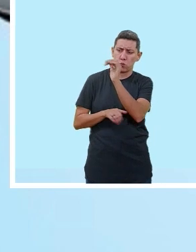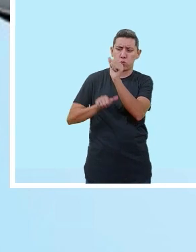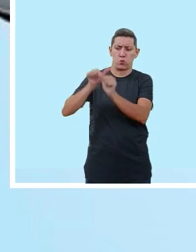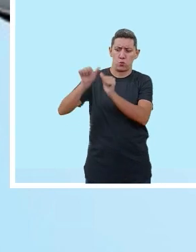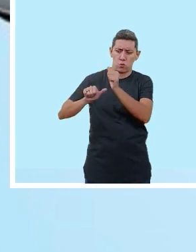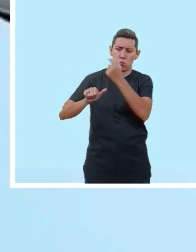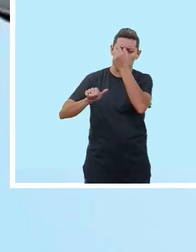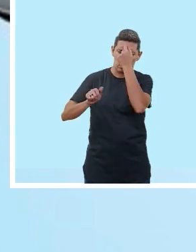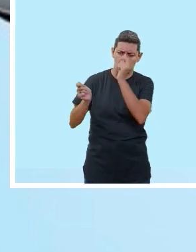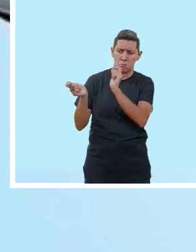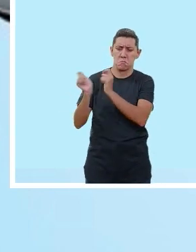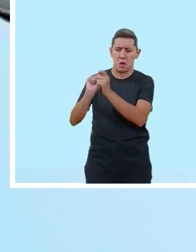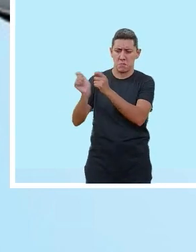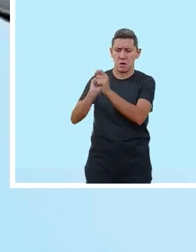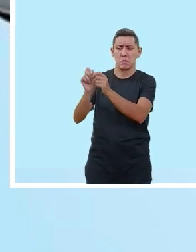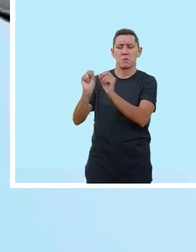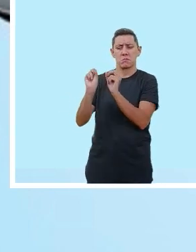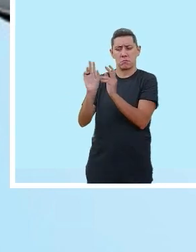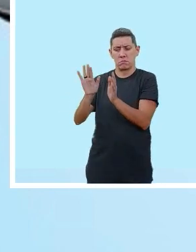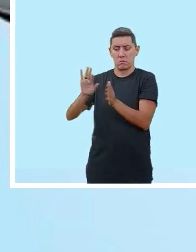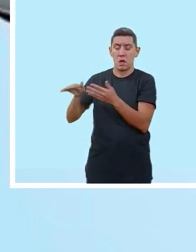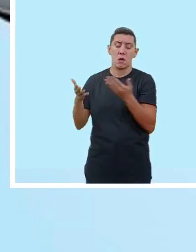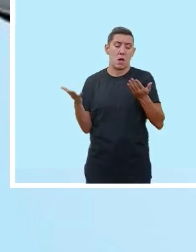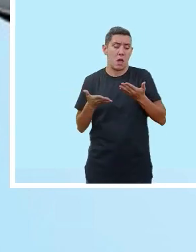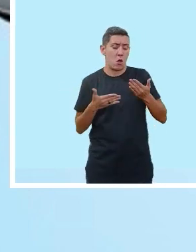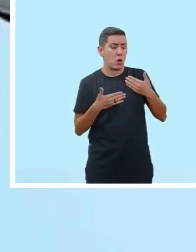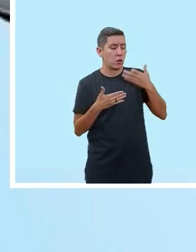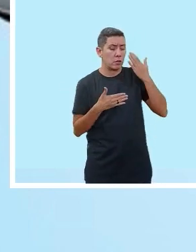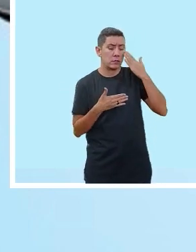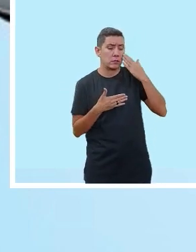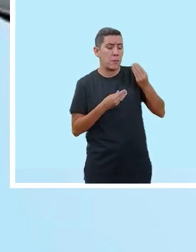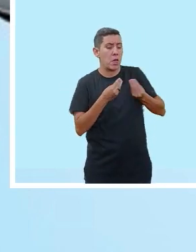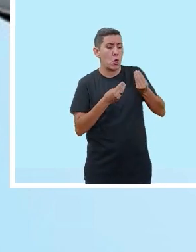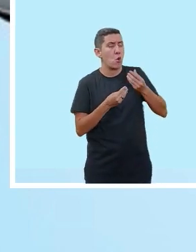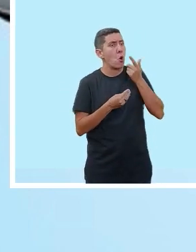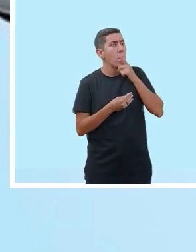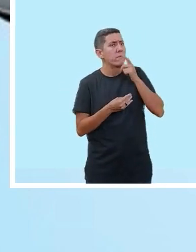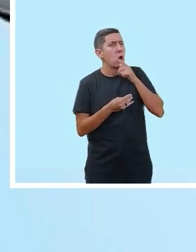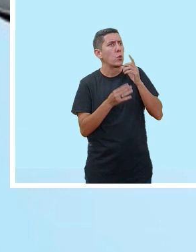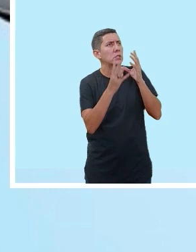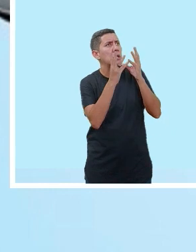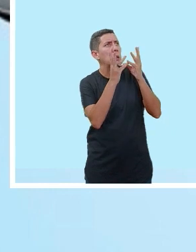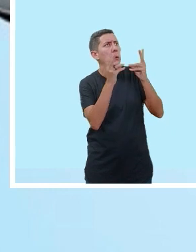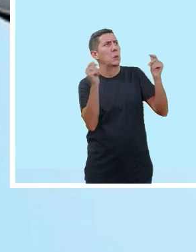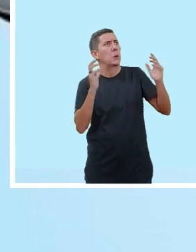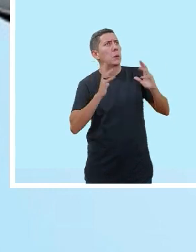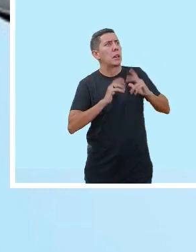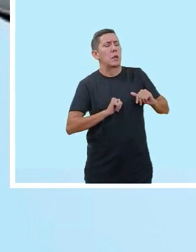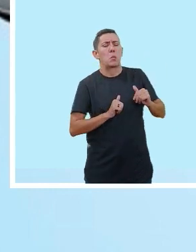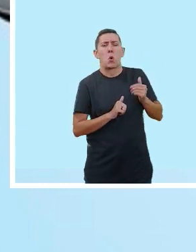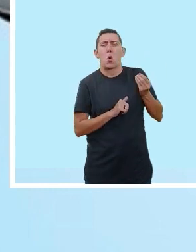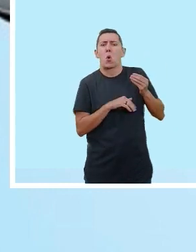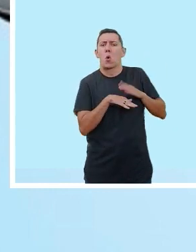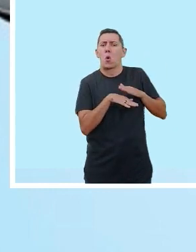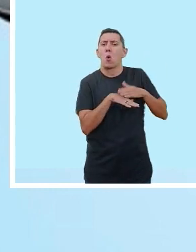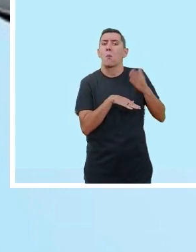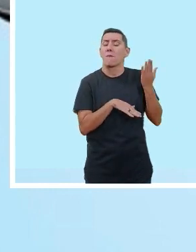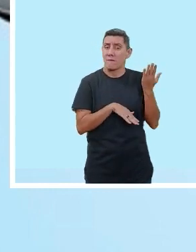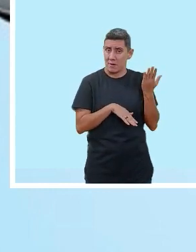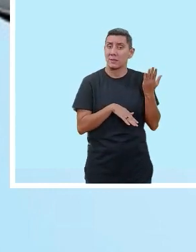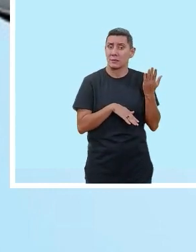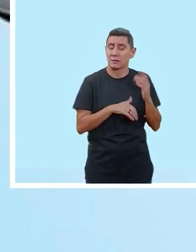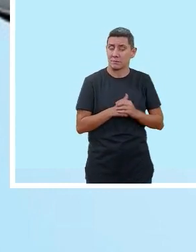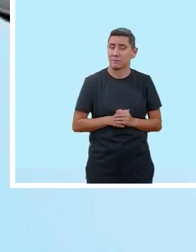fazer uma operação para que você consiga atingir a neutralidade de carbono. Existe um tópico super importante